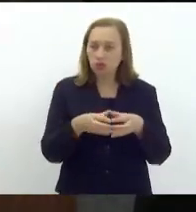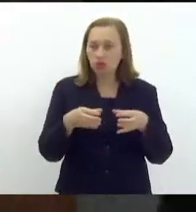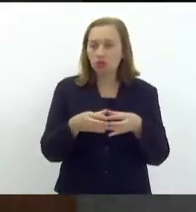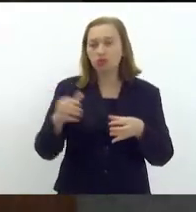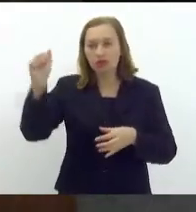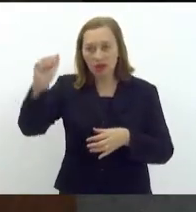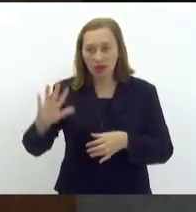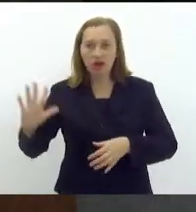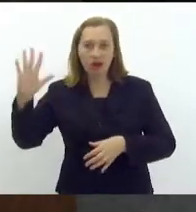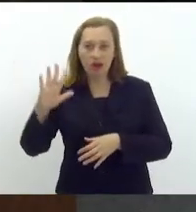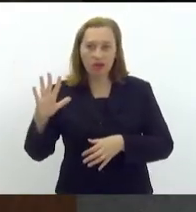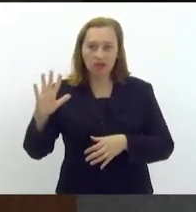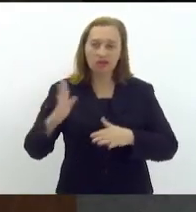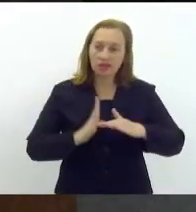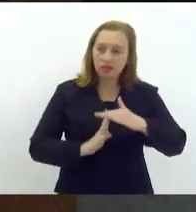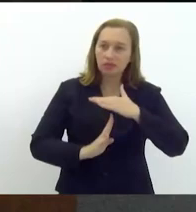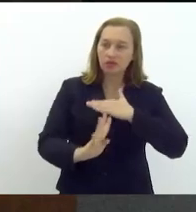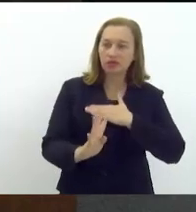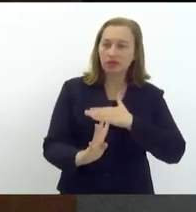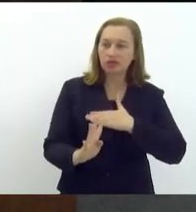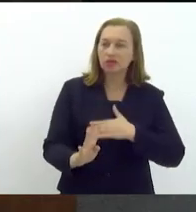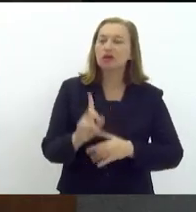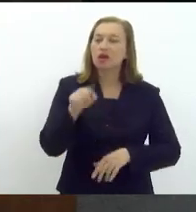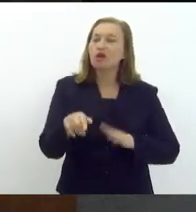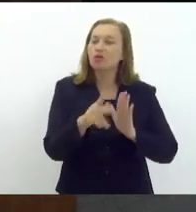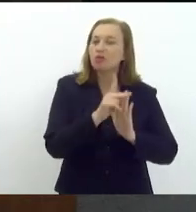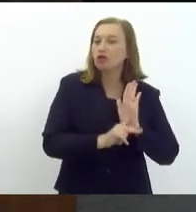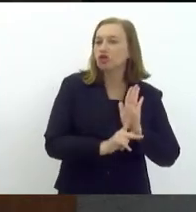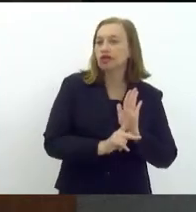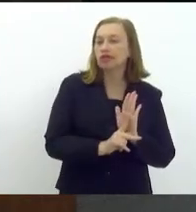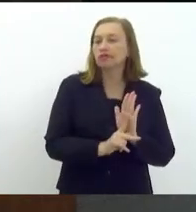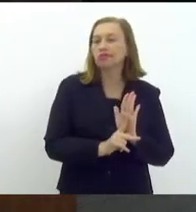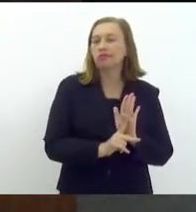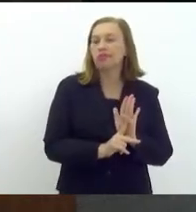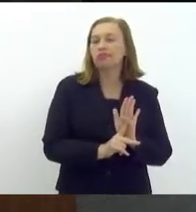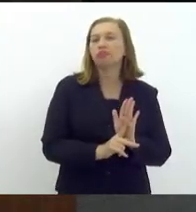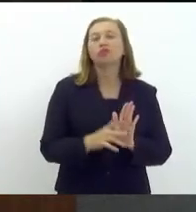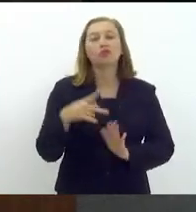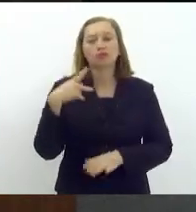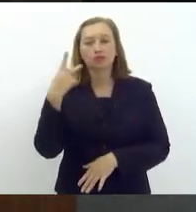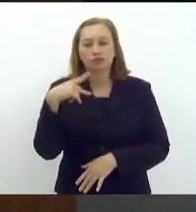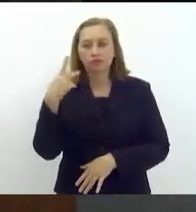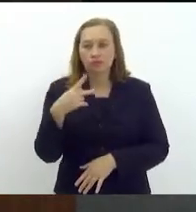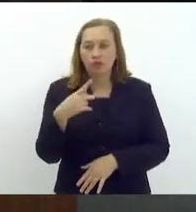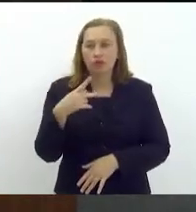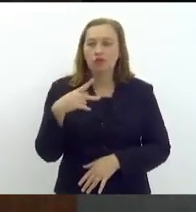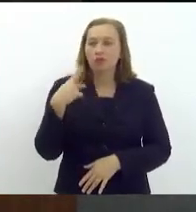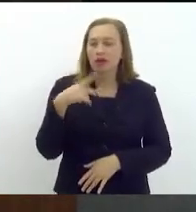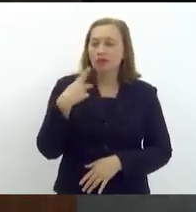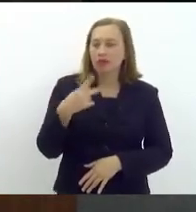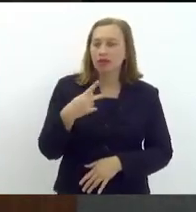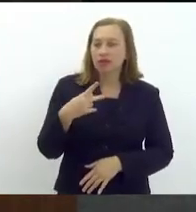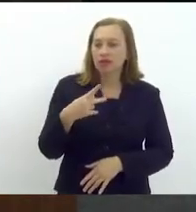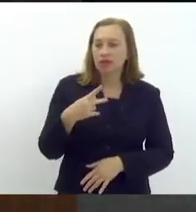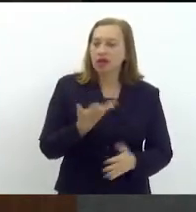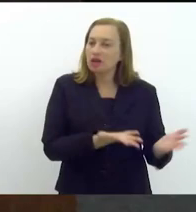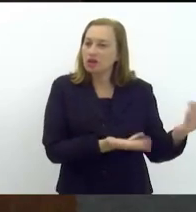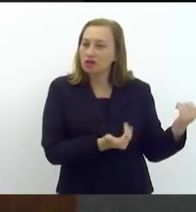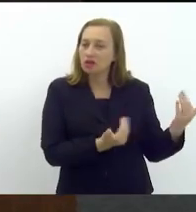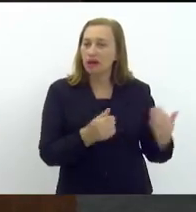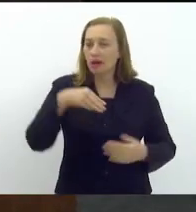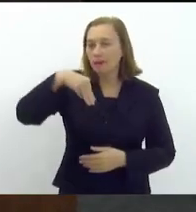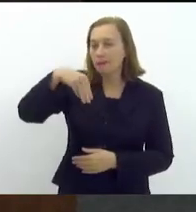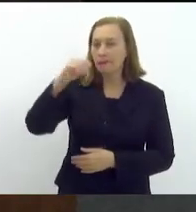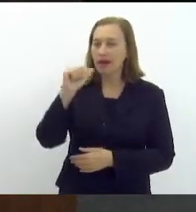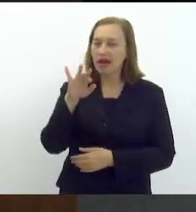inclusive o objetivo desse projeto que é um projeto de autoria do Parlamento juvenil da parlamentar Maria Eduarda